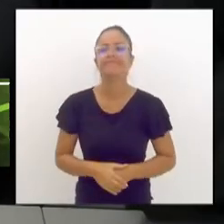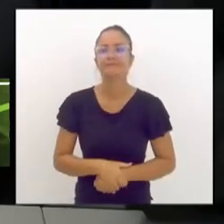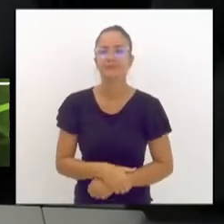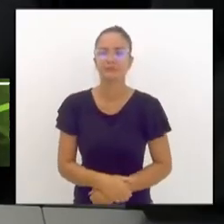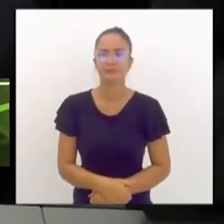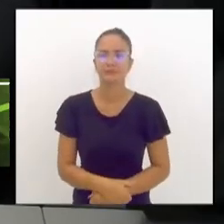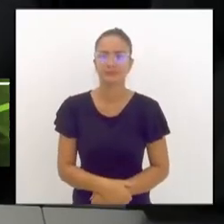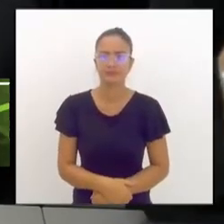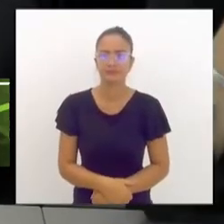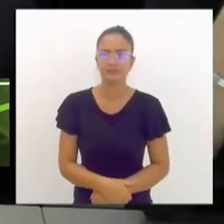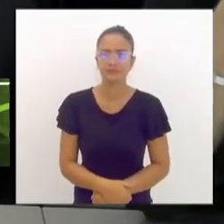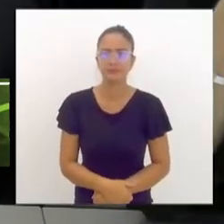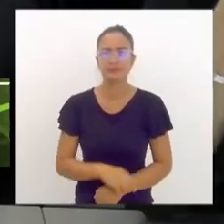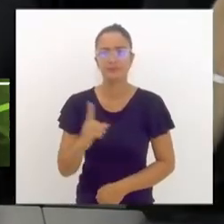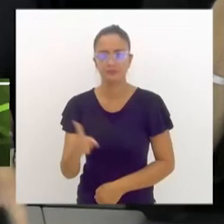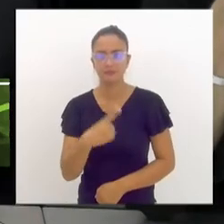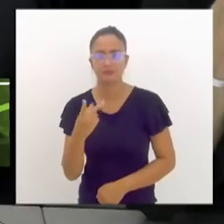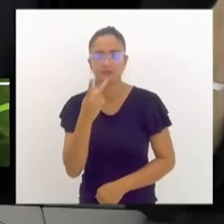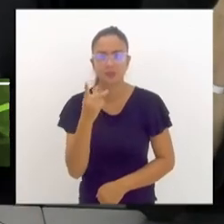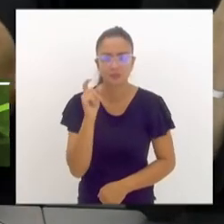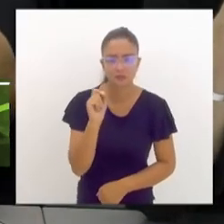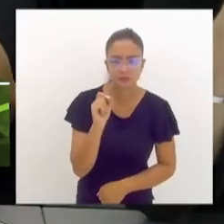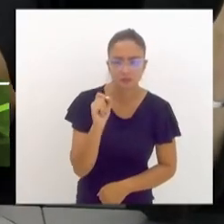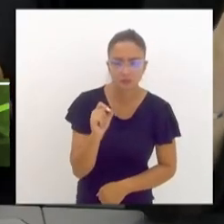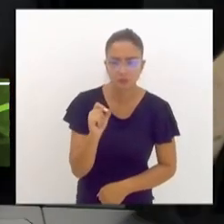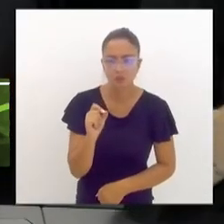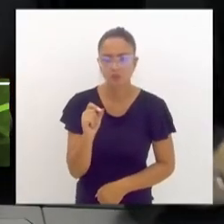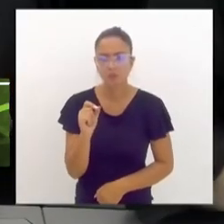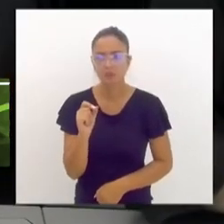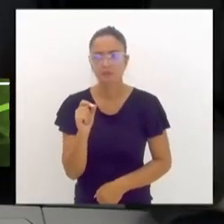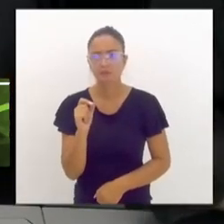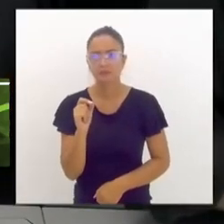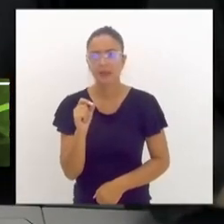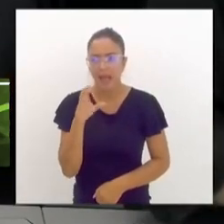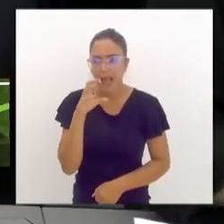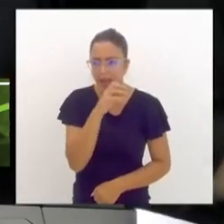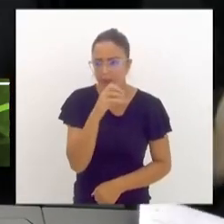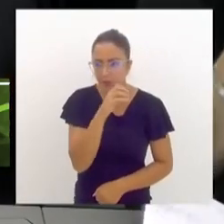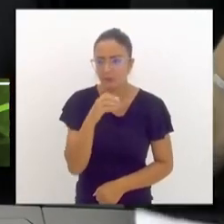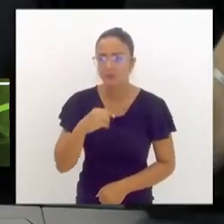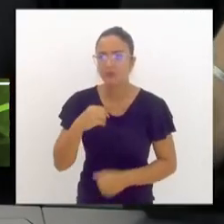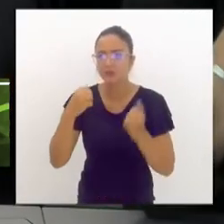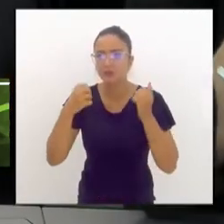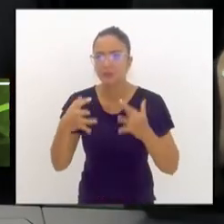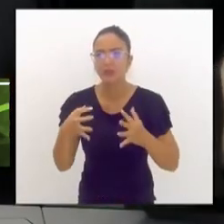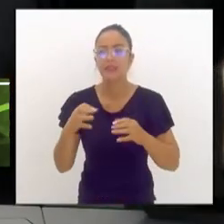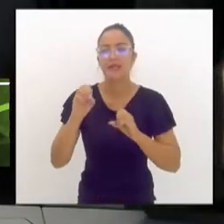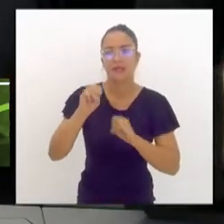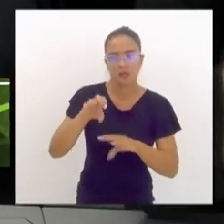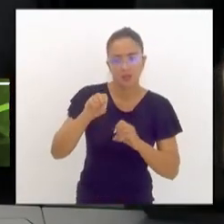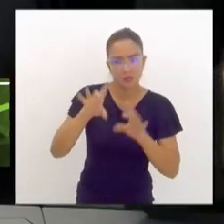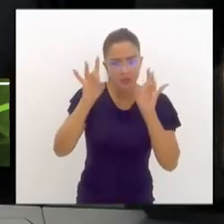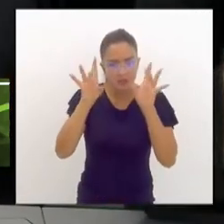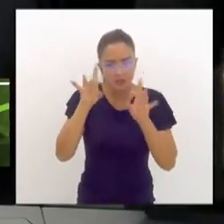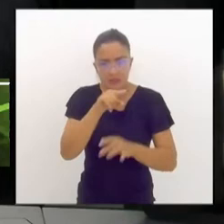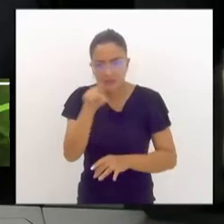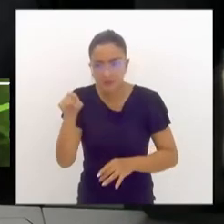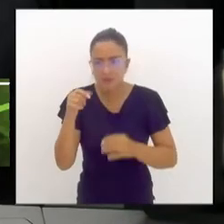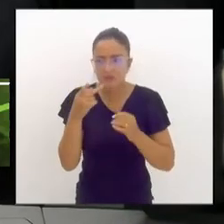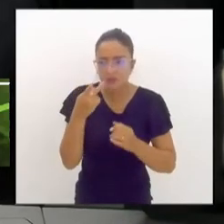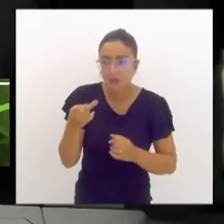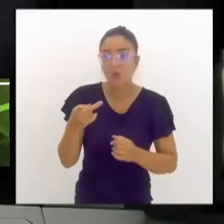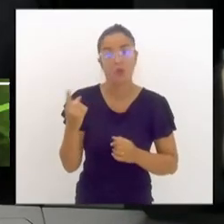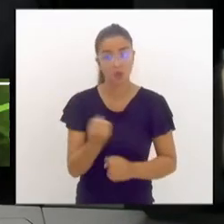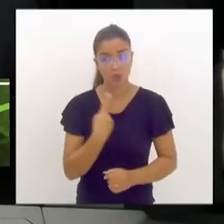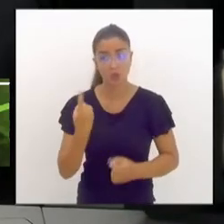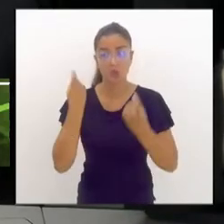A gente queria falar só um pouquinho, né, vou dividir com a Nádia para ser rapidinho, sobre a questão da educação especial que vocês falaram. É uma questão que preocupa muito